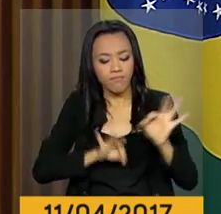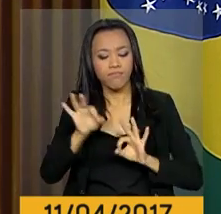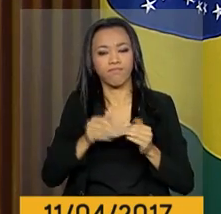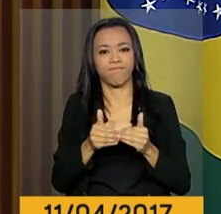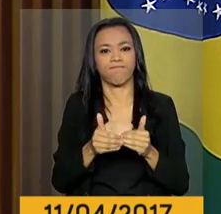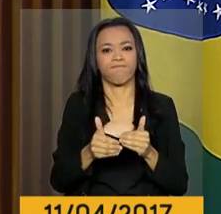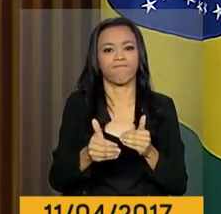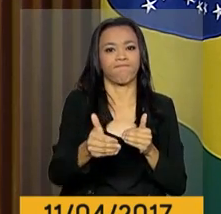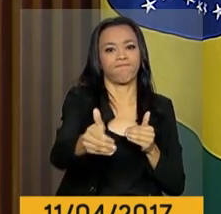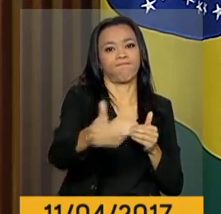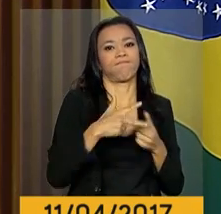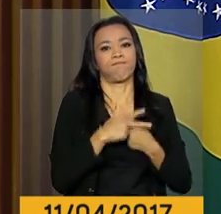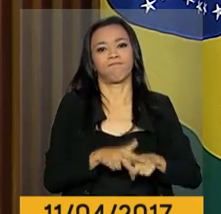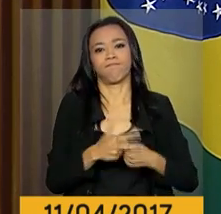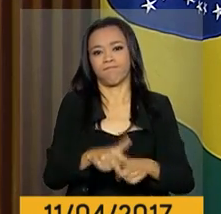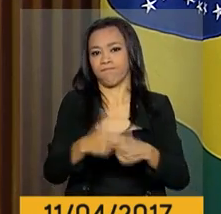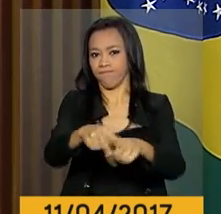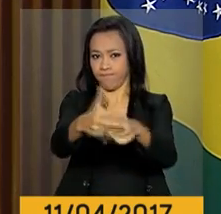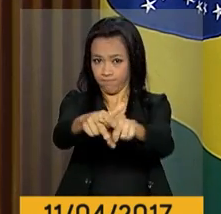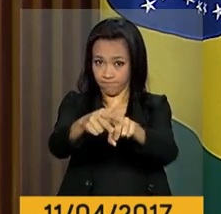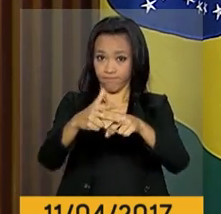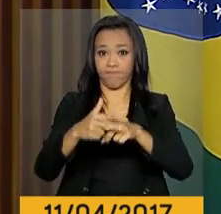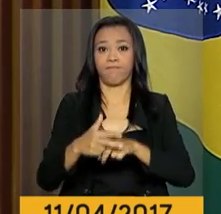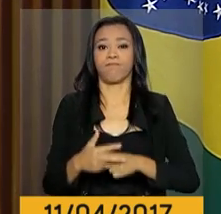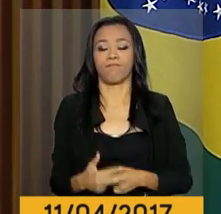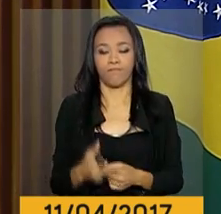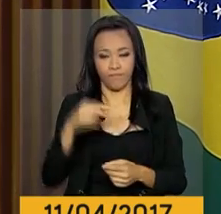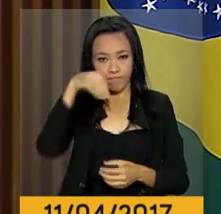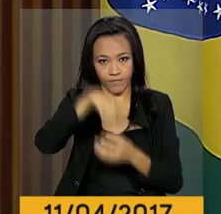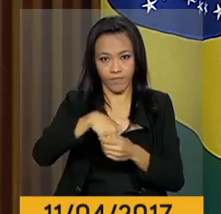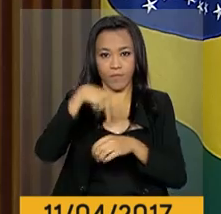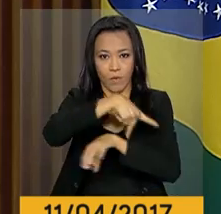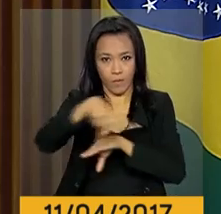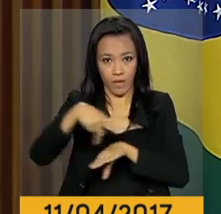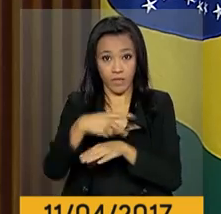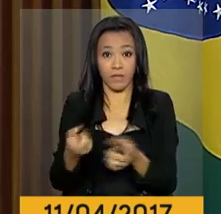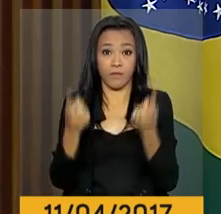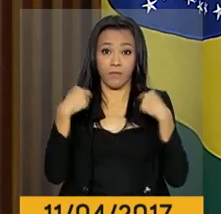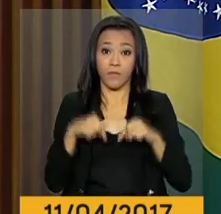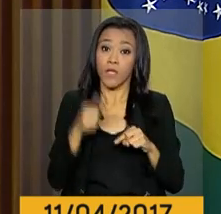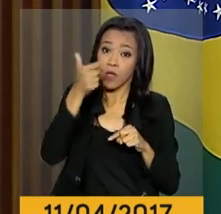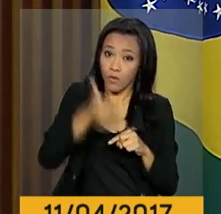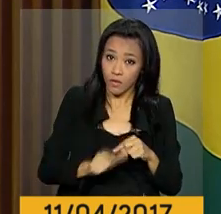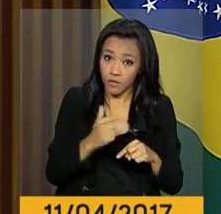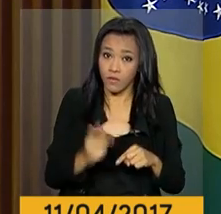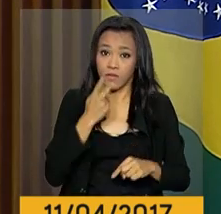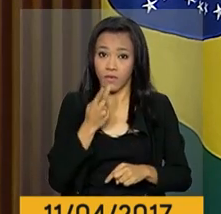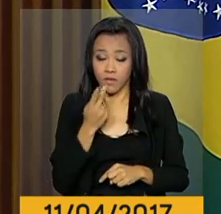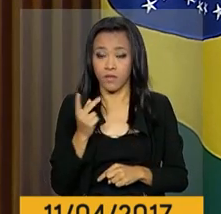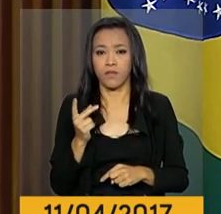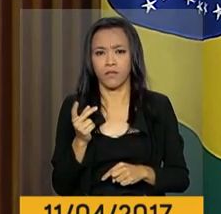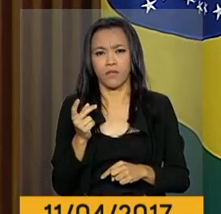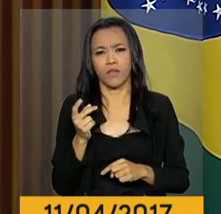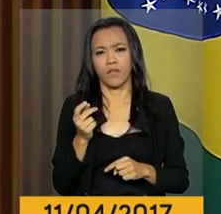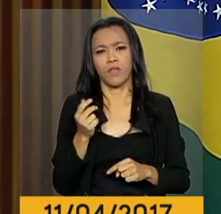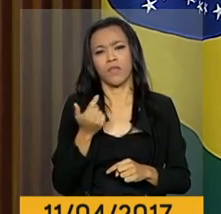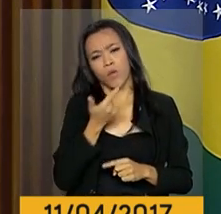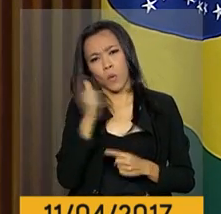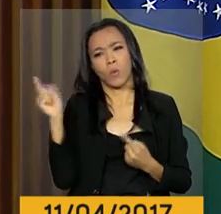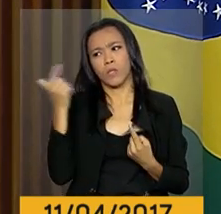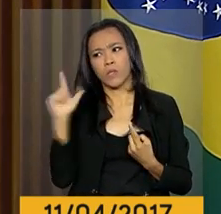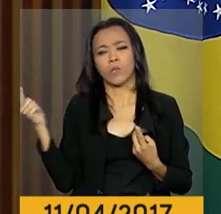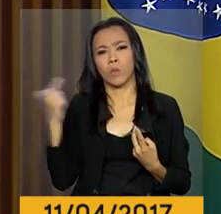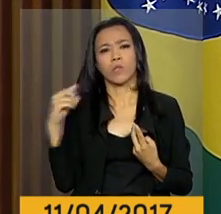reformulação eh previdenciária no nosso país e ressaltando mais uma vez como muitas coisas se dizem